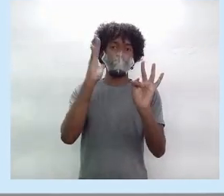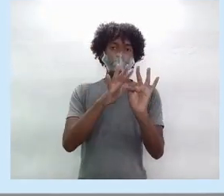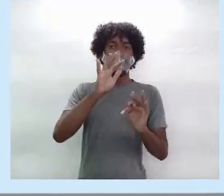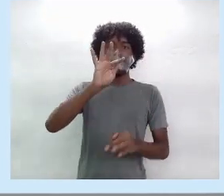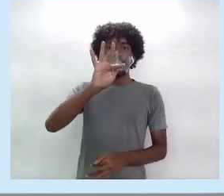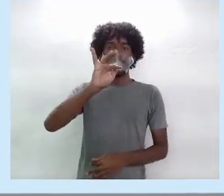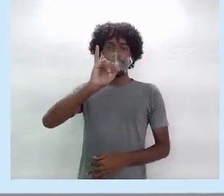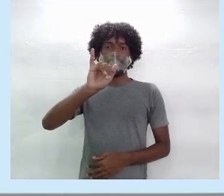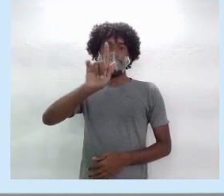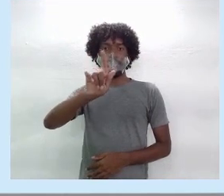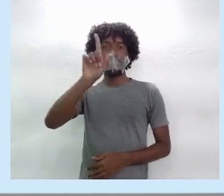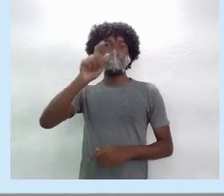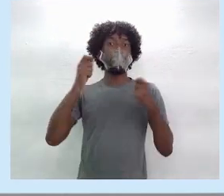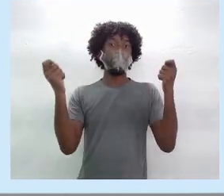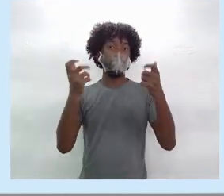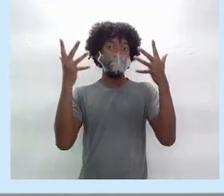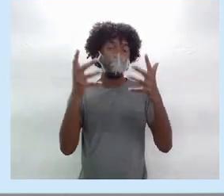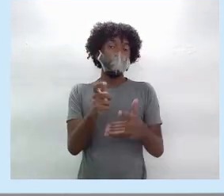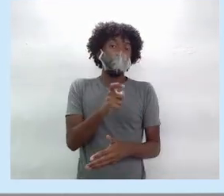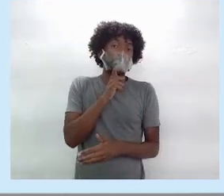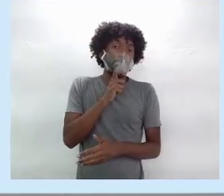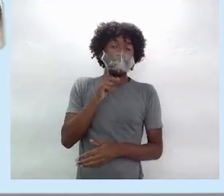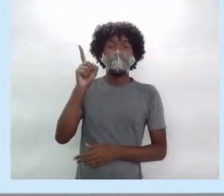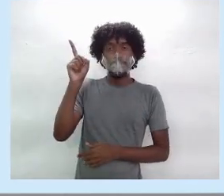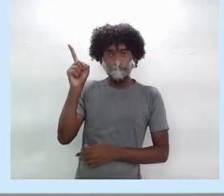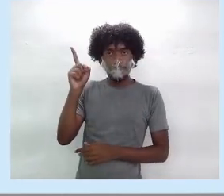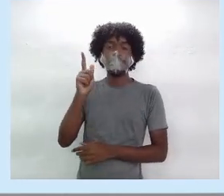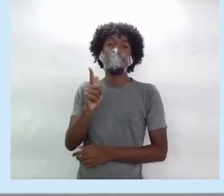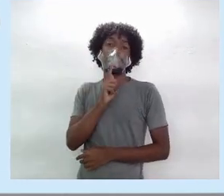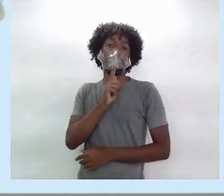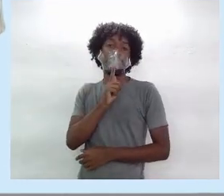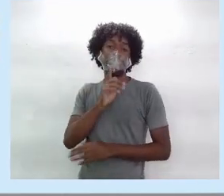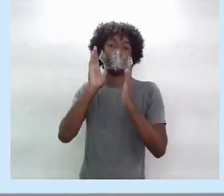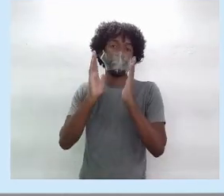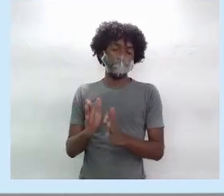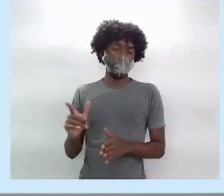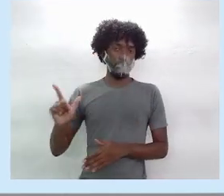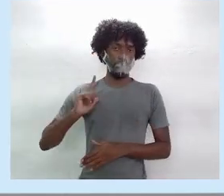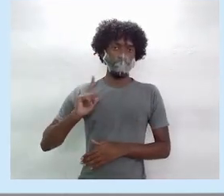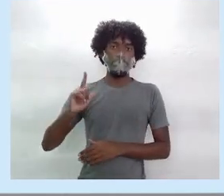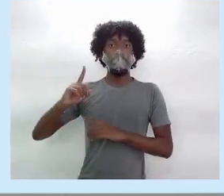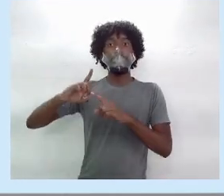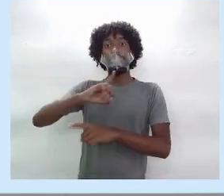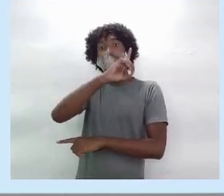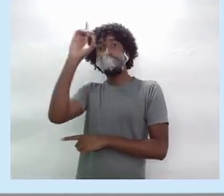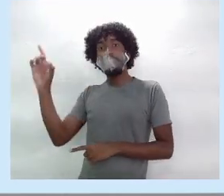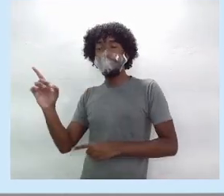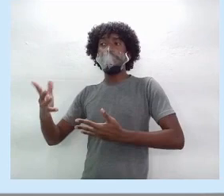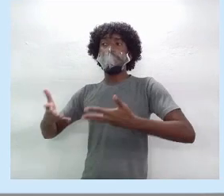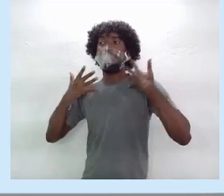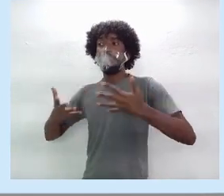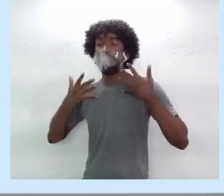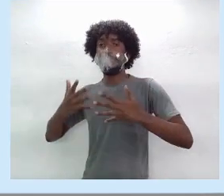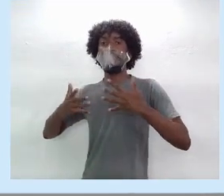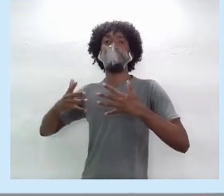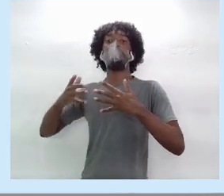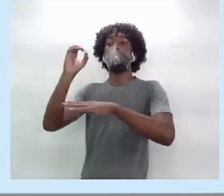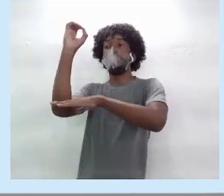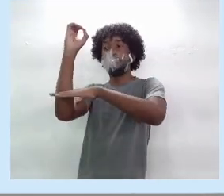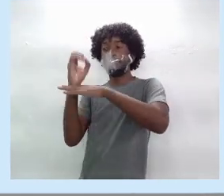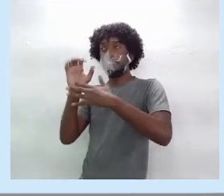E existe essa diferença. Durante o dia, aquela temperatura, e quando chega a noite, uma variação